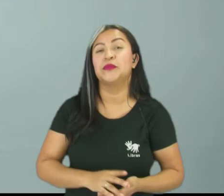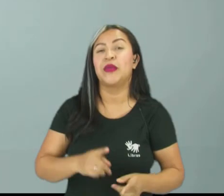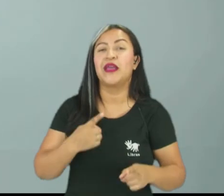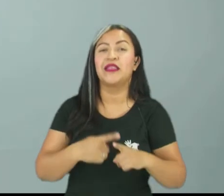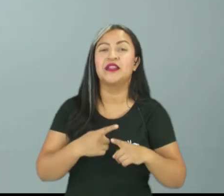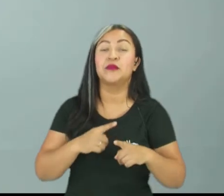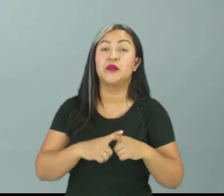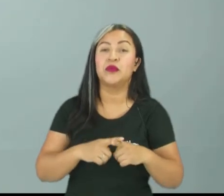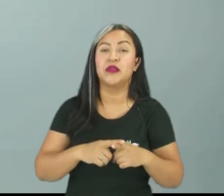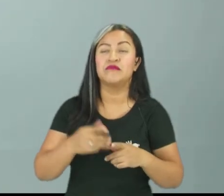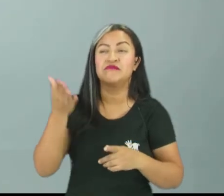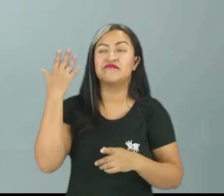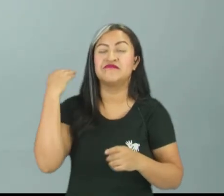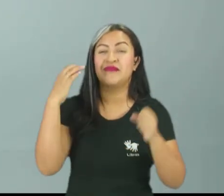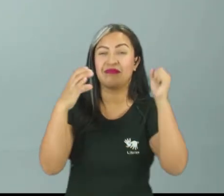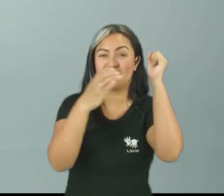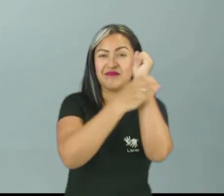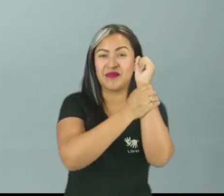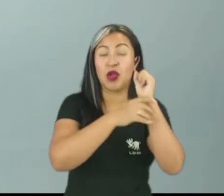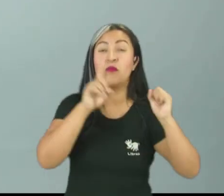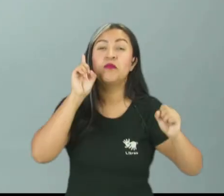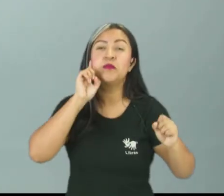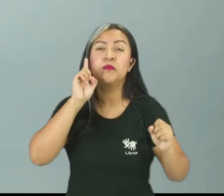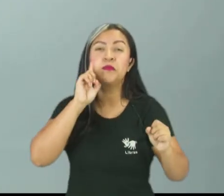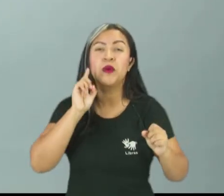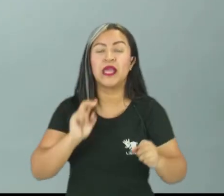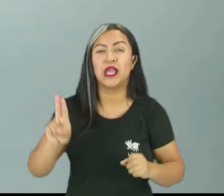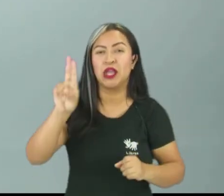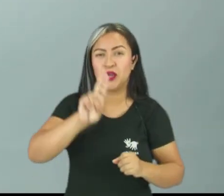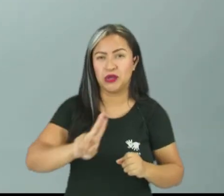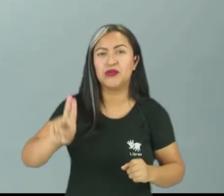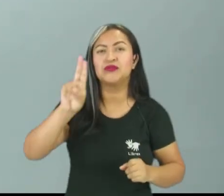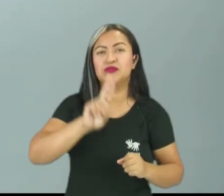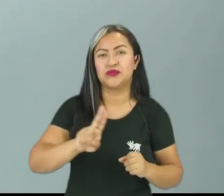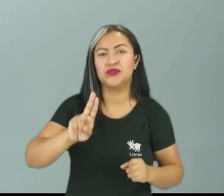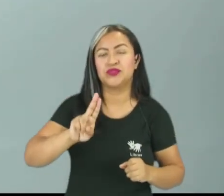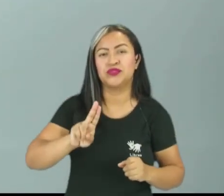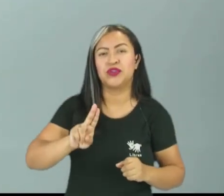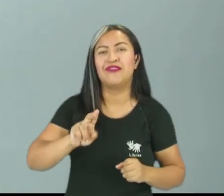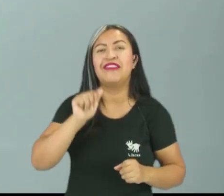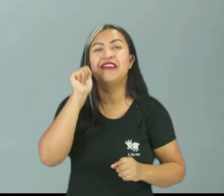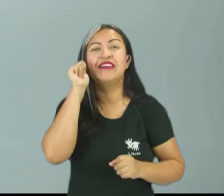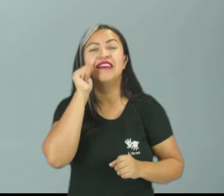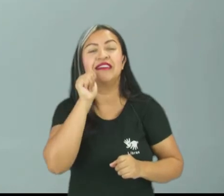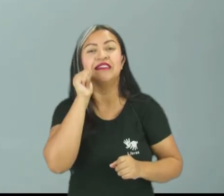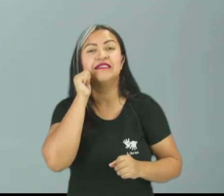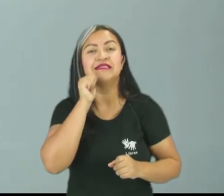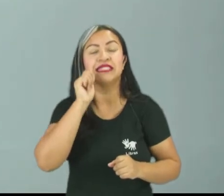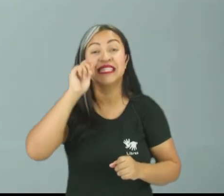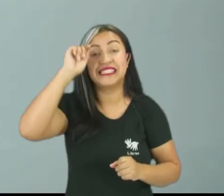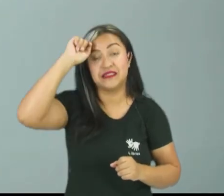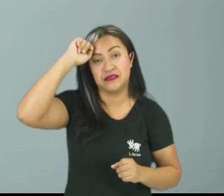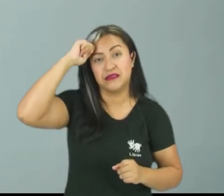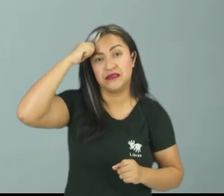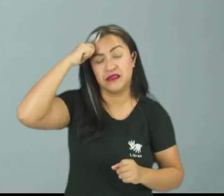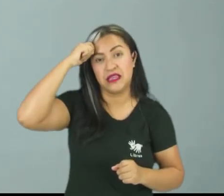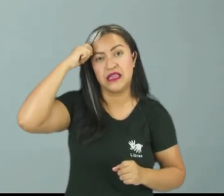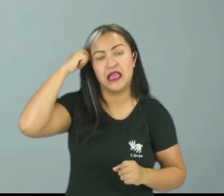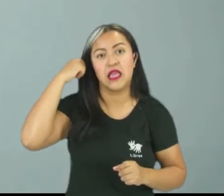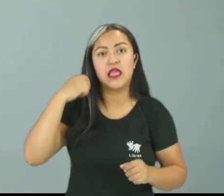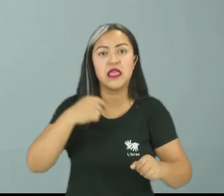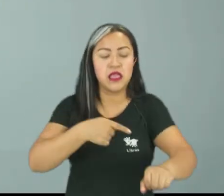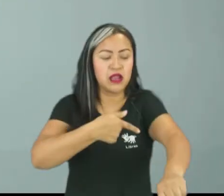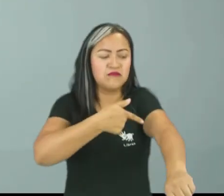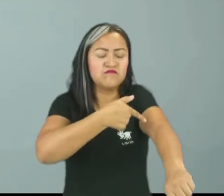época da escravidão nos Estados Unidos, ele usava como cobaia as escravas negras, né? E aí ele fazia procedimentos sem